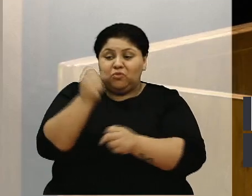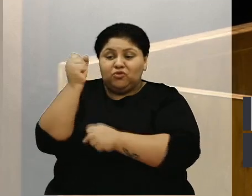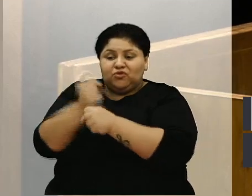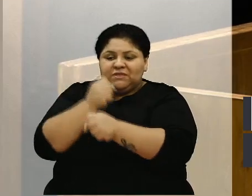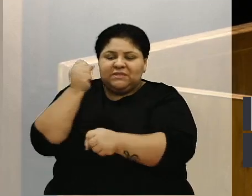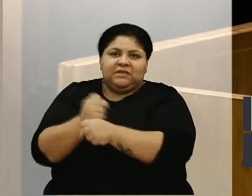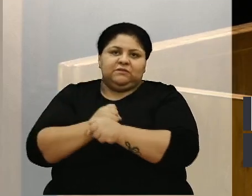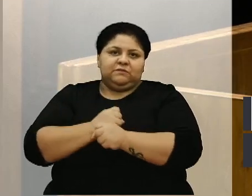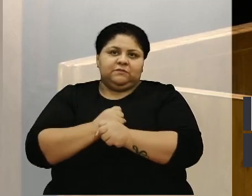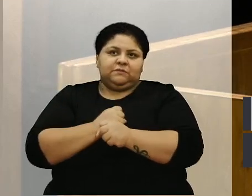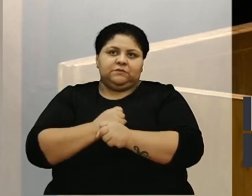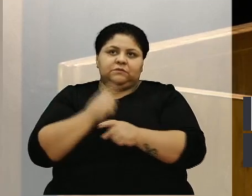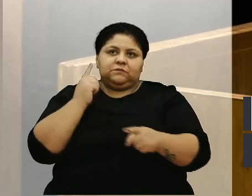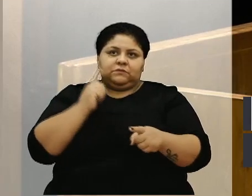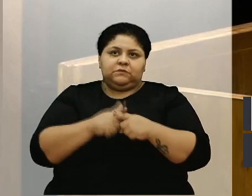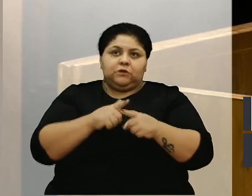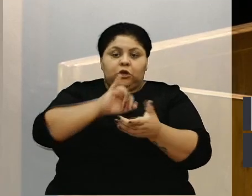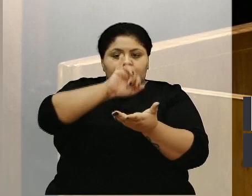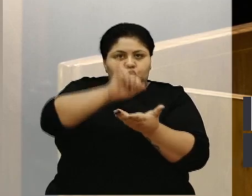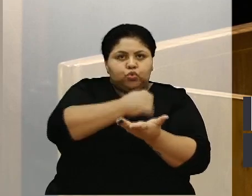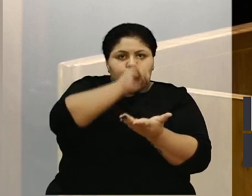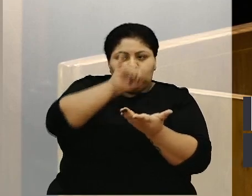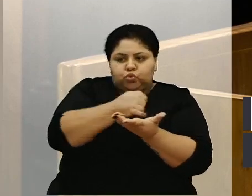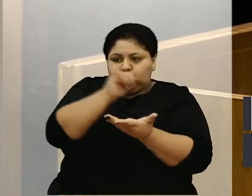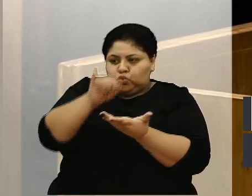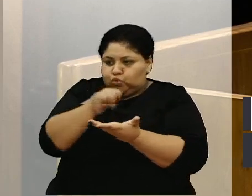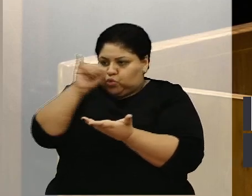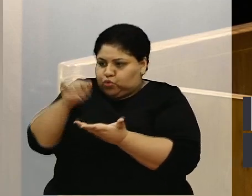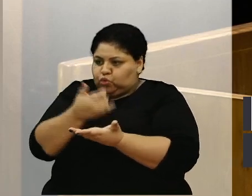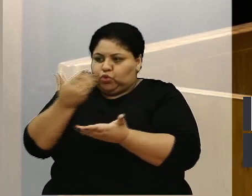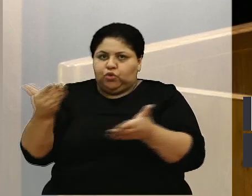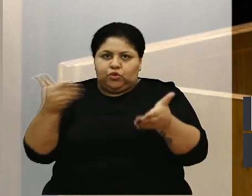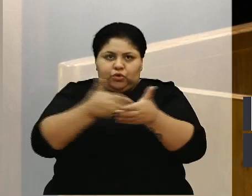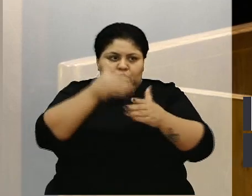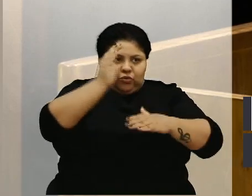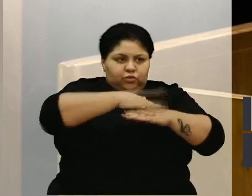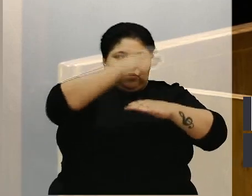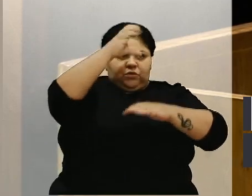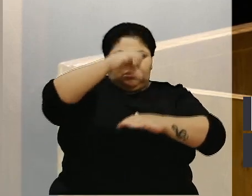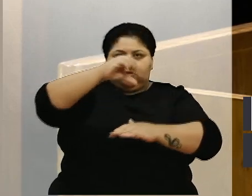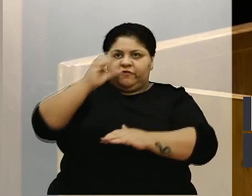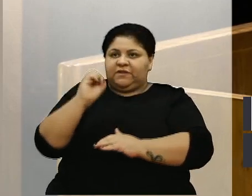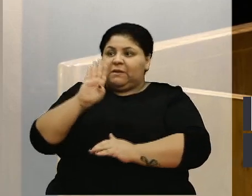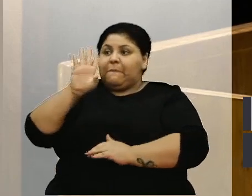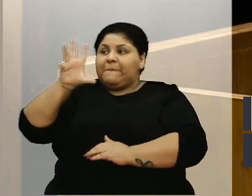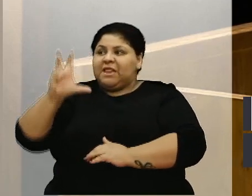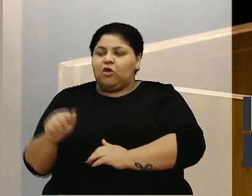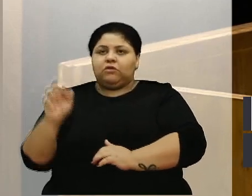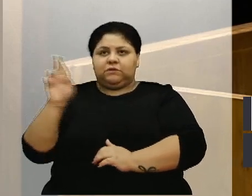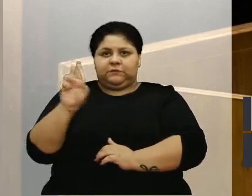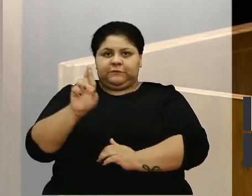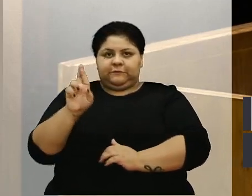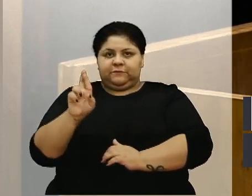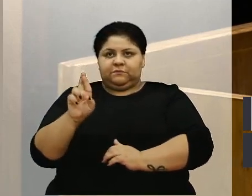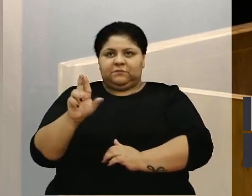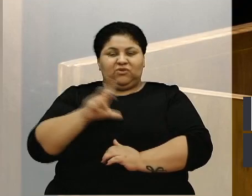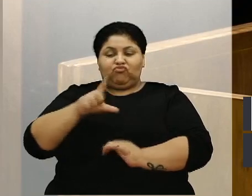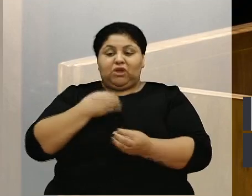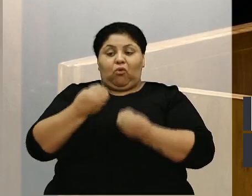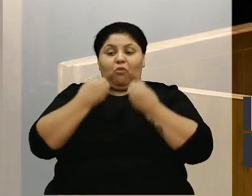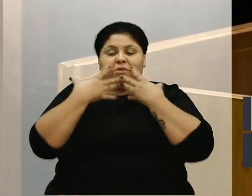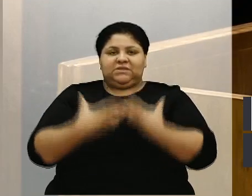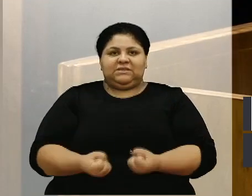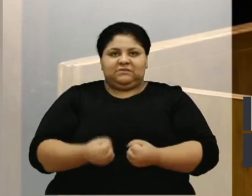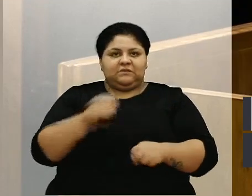pagamento. Porque foi juro sobre juro, que é onde chegou nesses mais de 90 bilhões de reais. Então é inadmissível,